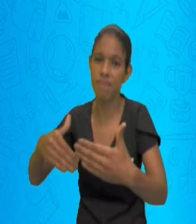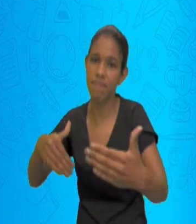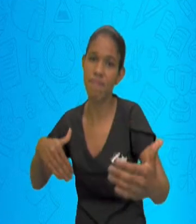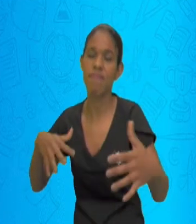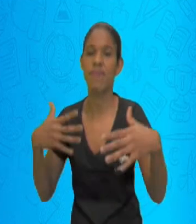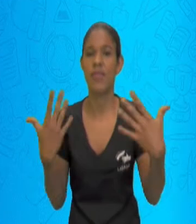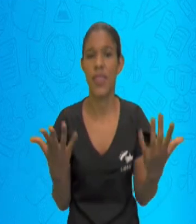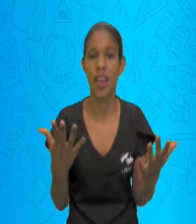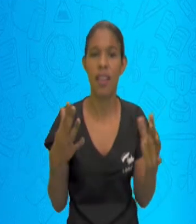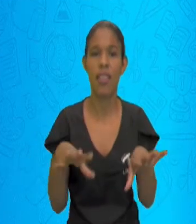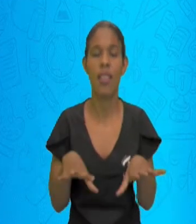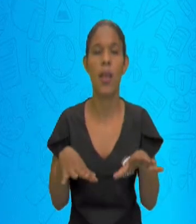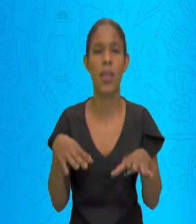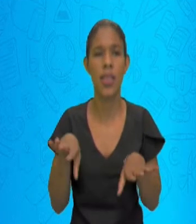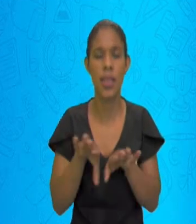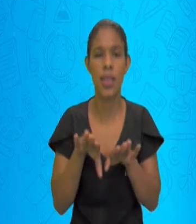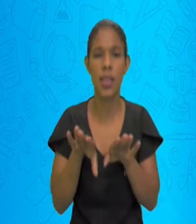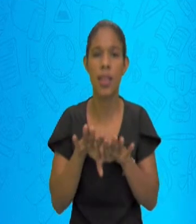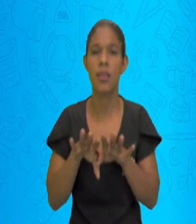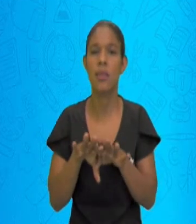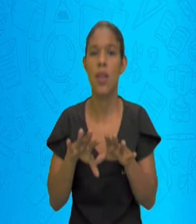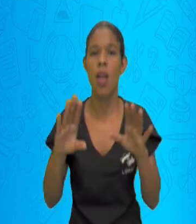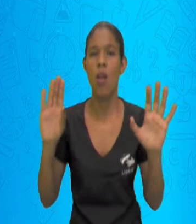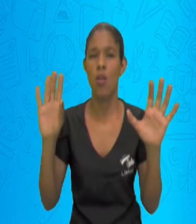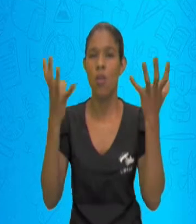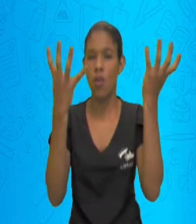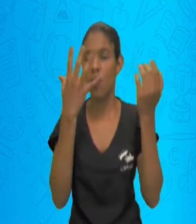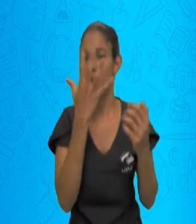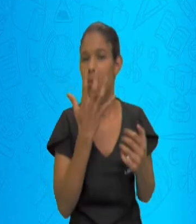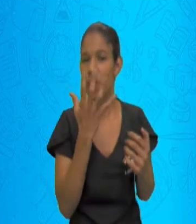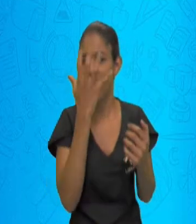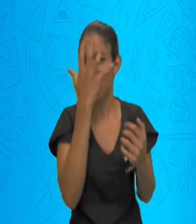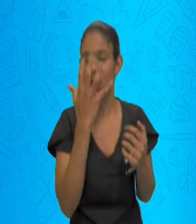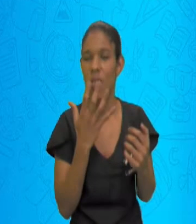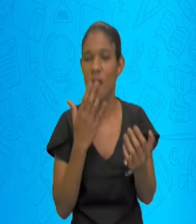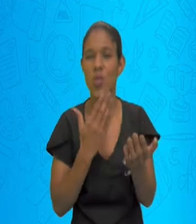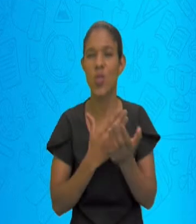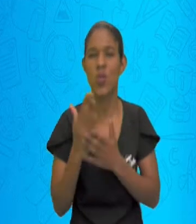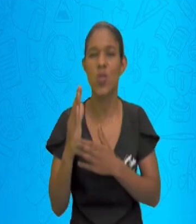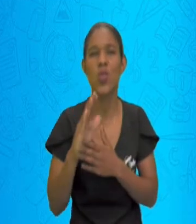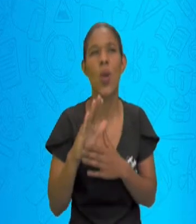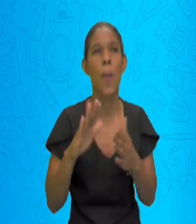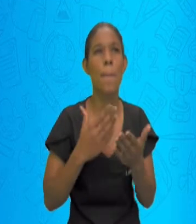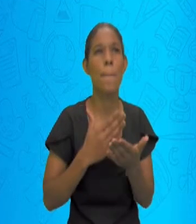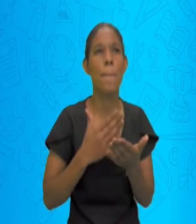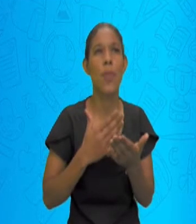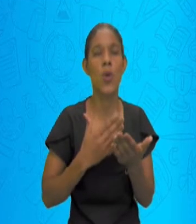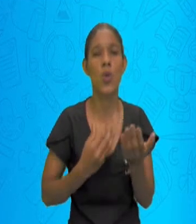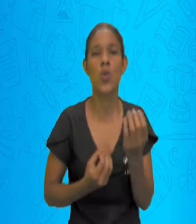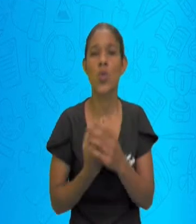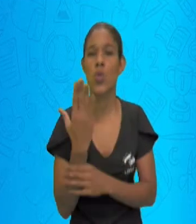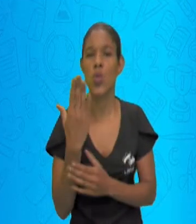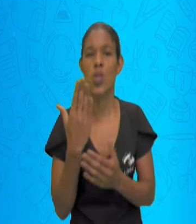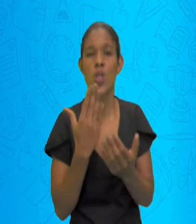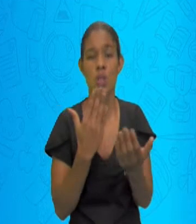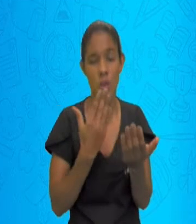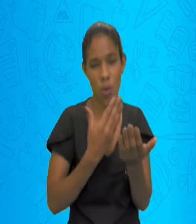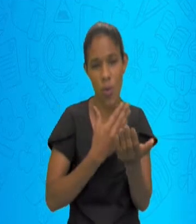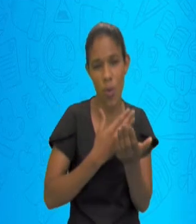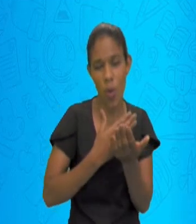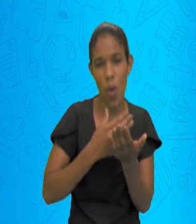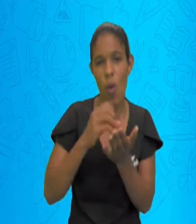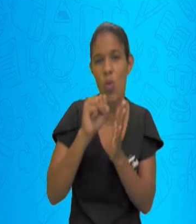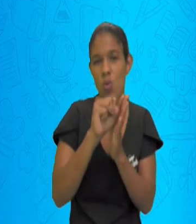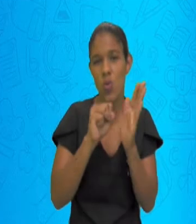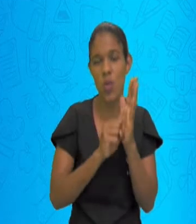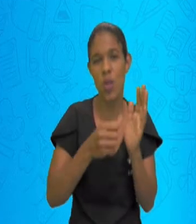XIX, cujo nome originário mais conhecido é o de Chiquinha Gonzaga. Né? Quem já teve a oportunidade de estudar, ler